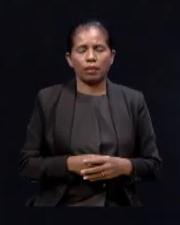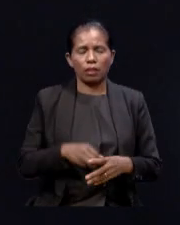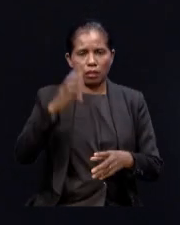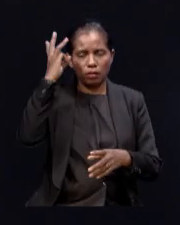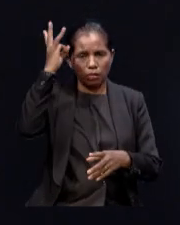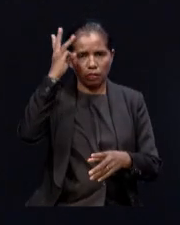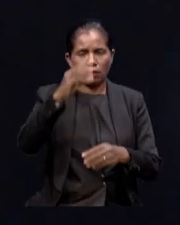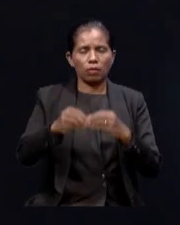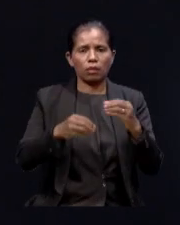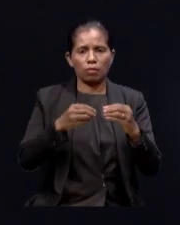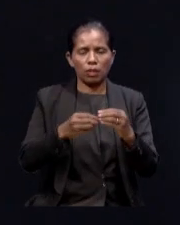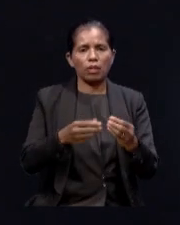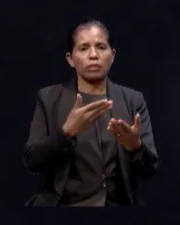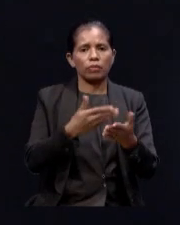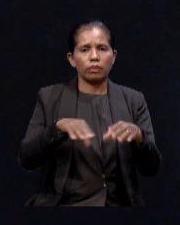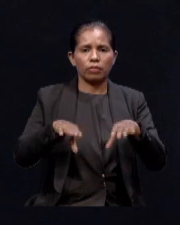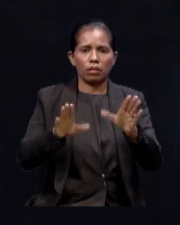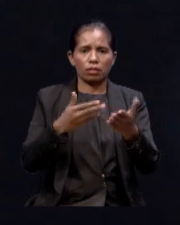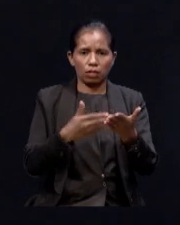preocupação com a nova presidente né belemos